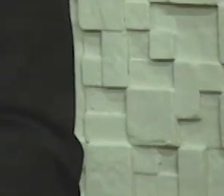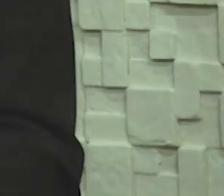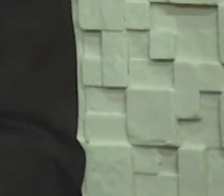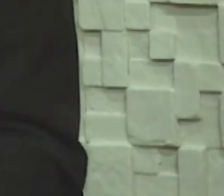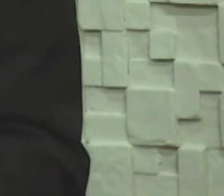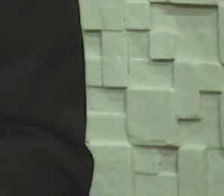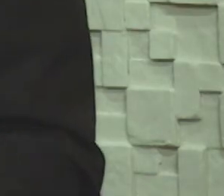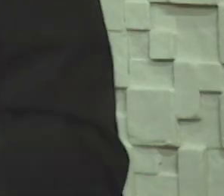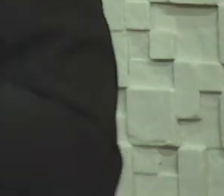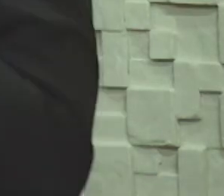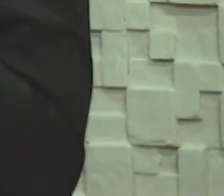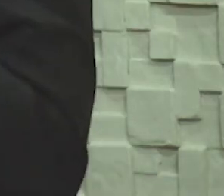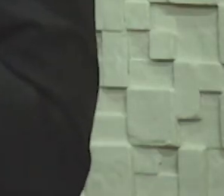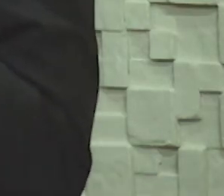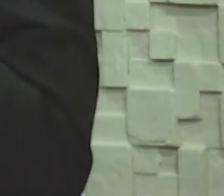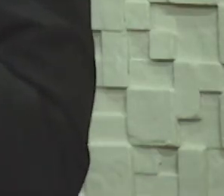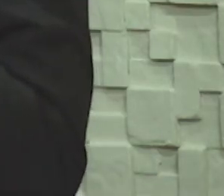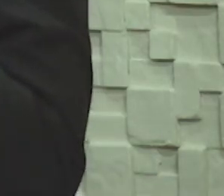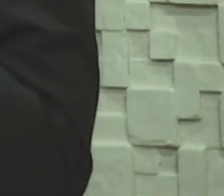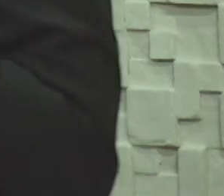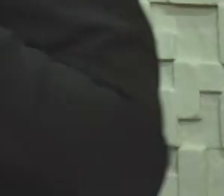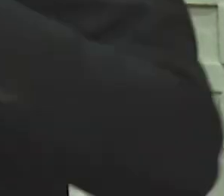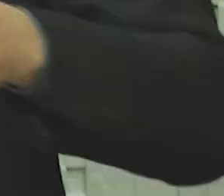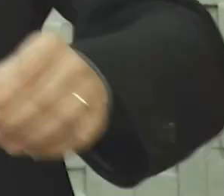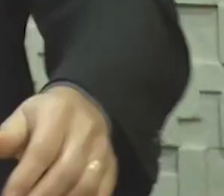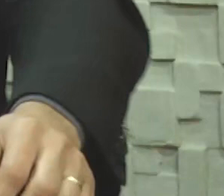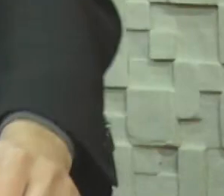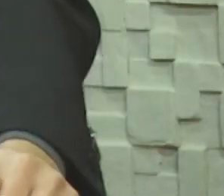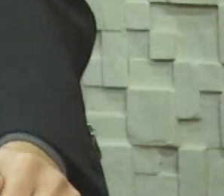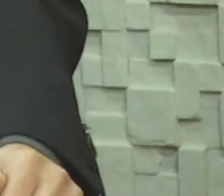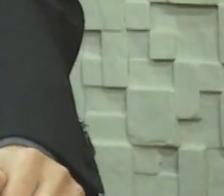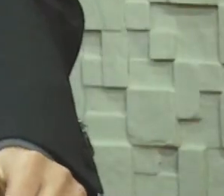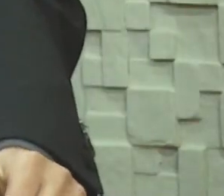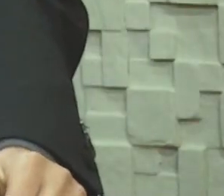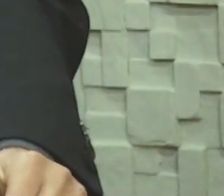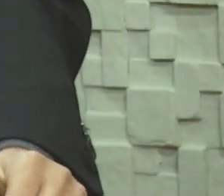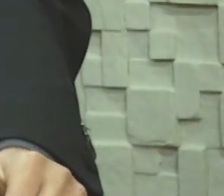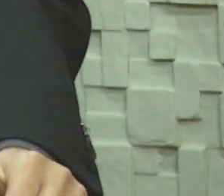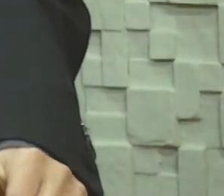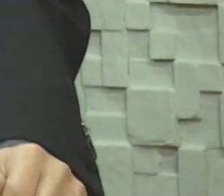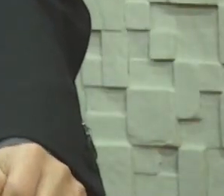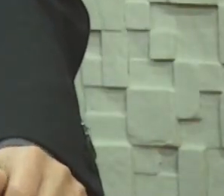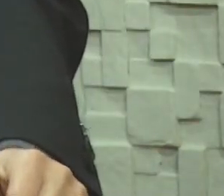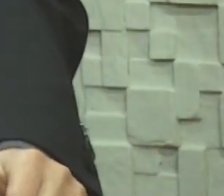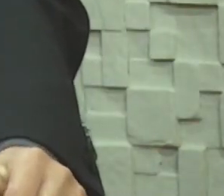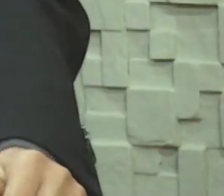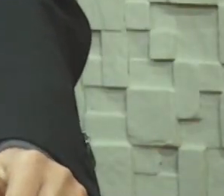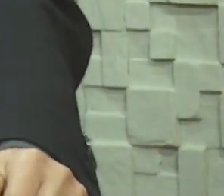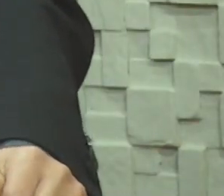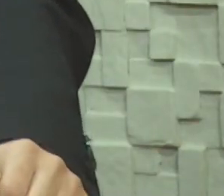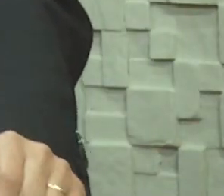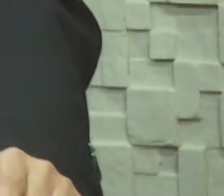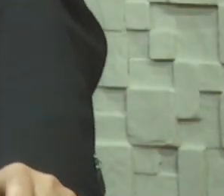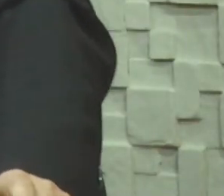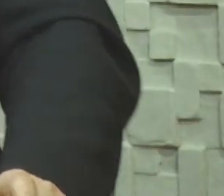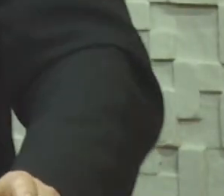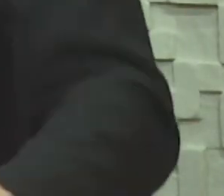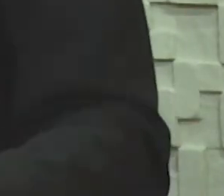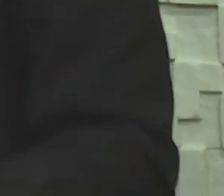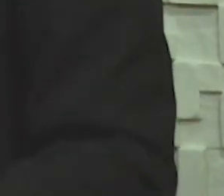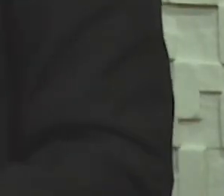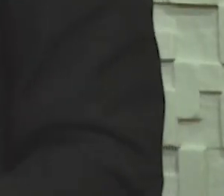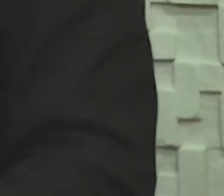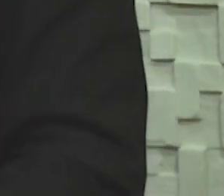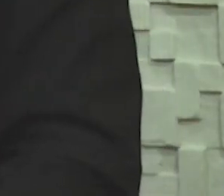logo após a segunda guerra o clima era de otimismo e esperança cenário favorável ao crescimento da distribuição da palavra de Deus